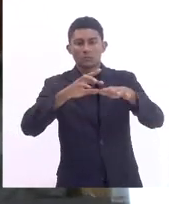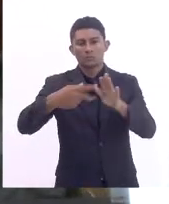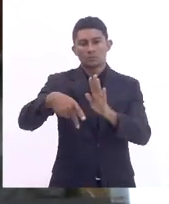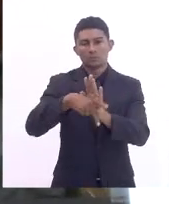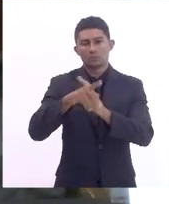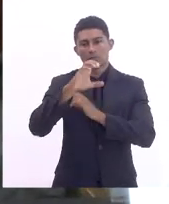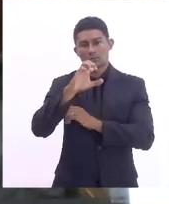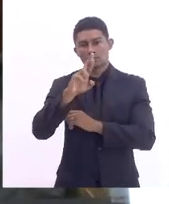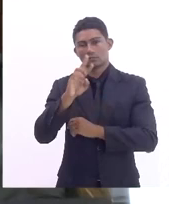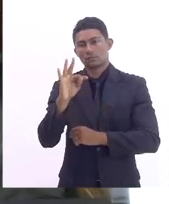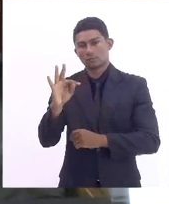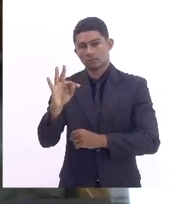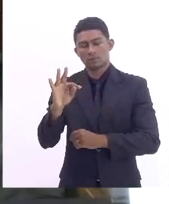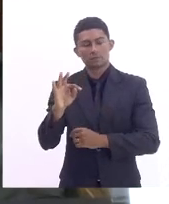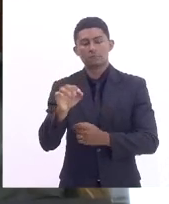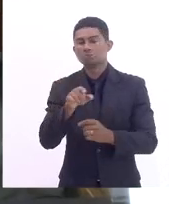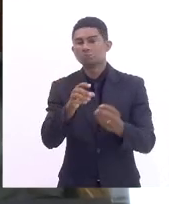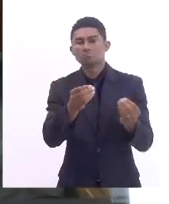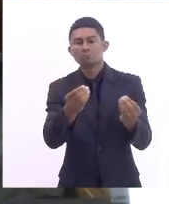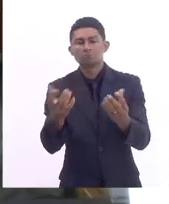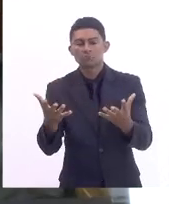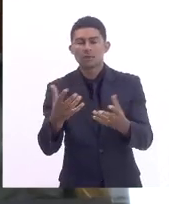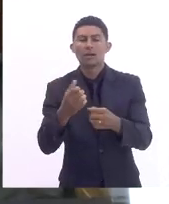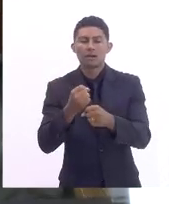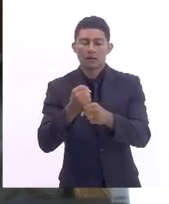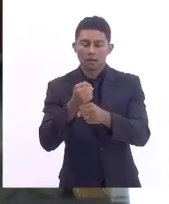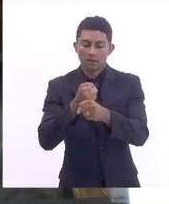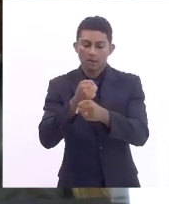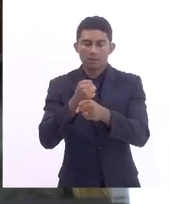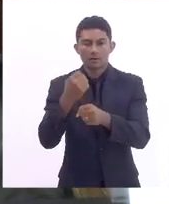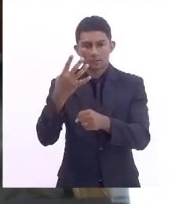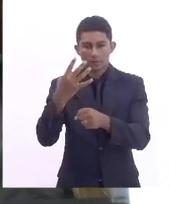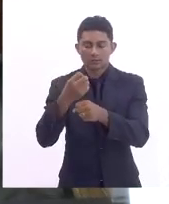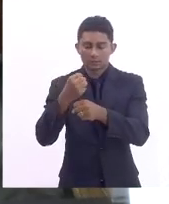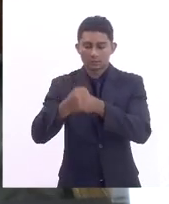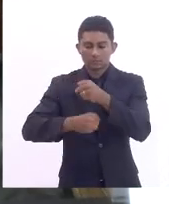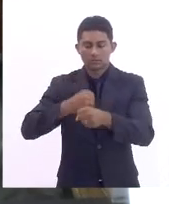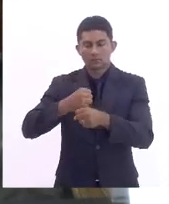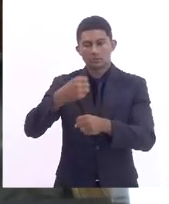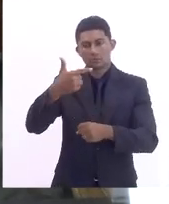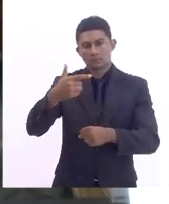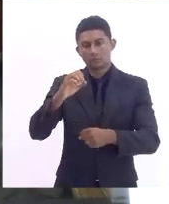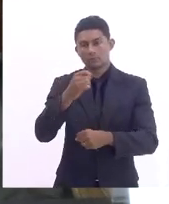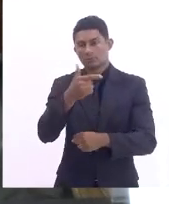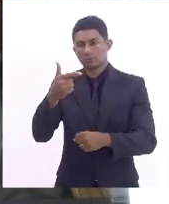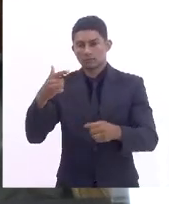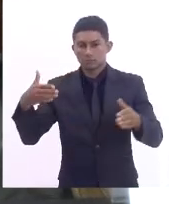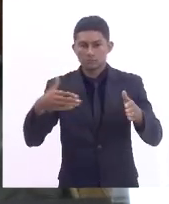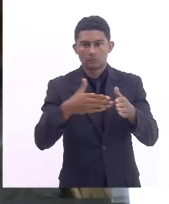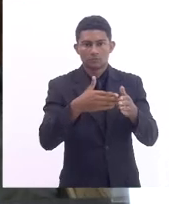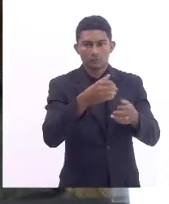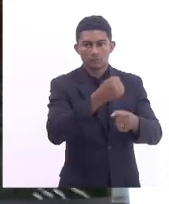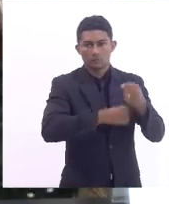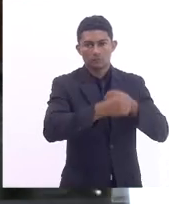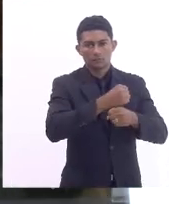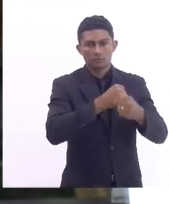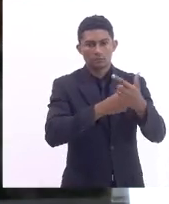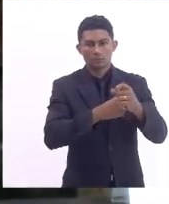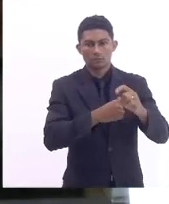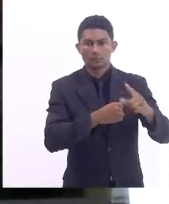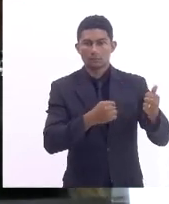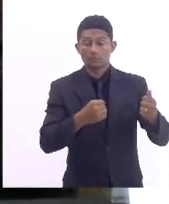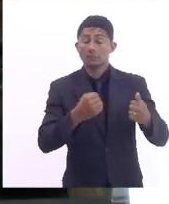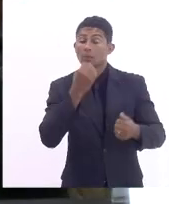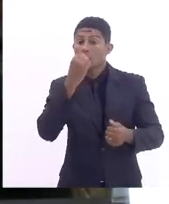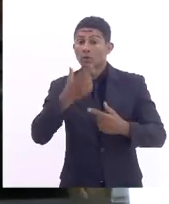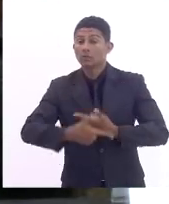crp-rj para o quadriênio 2022/2023 eis boa sorte